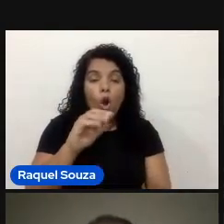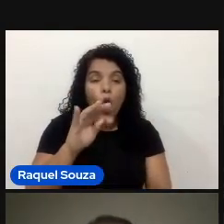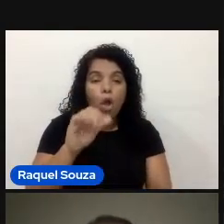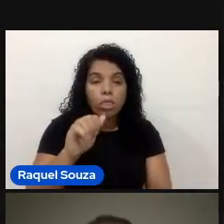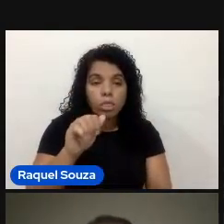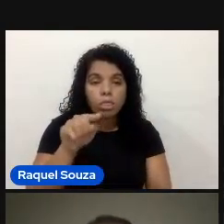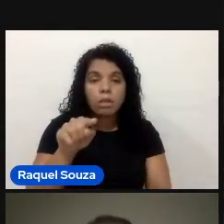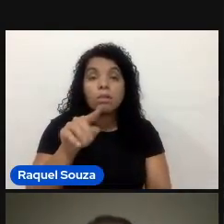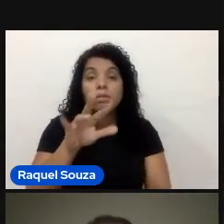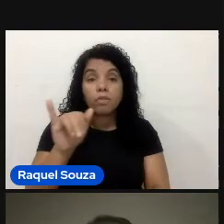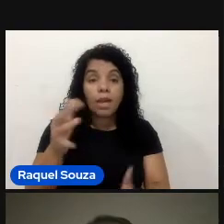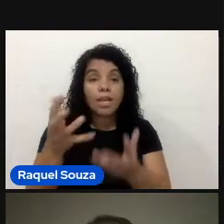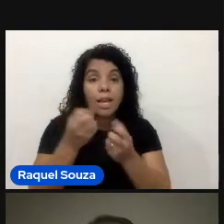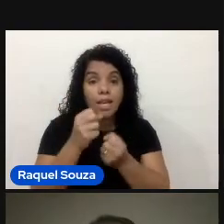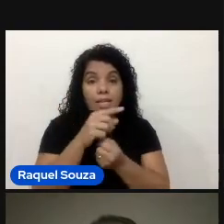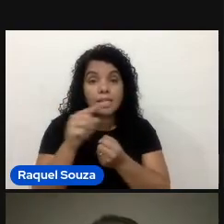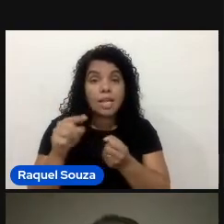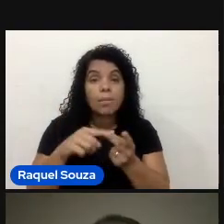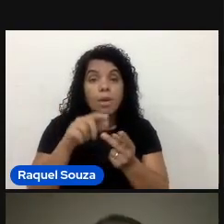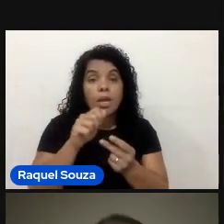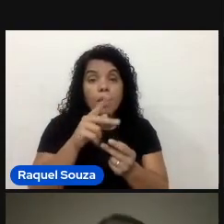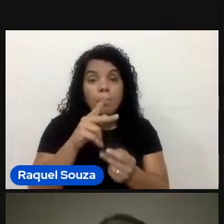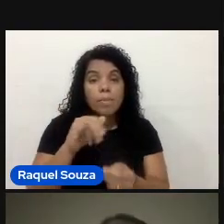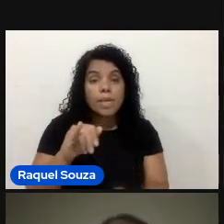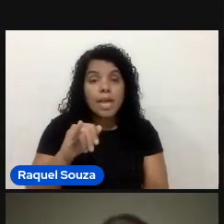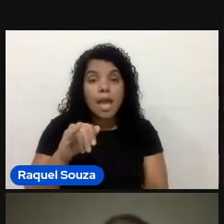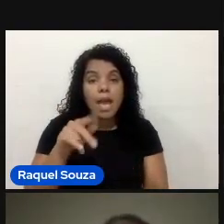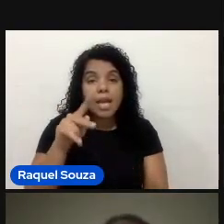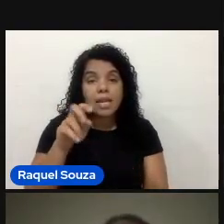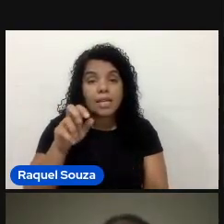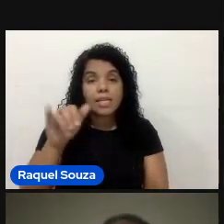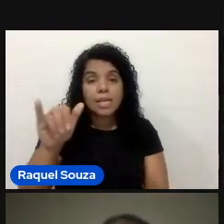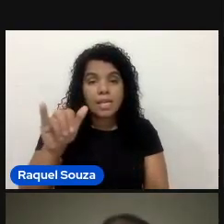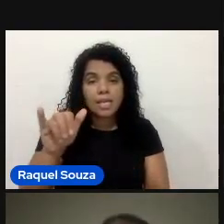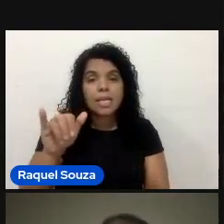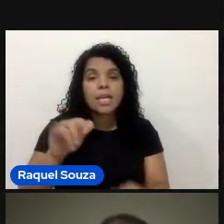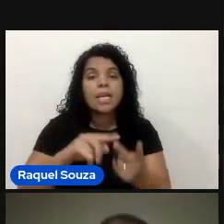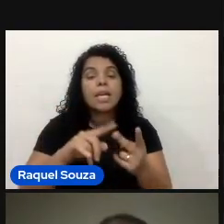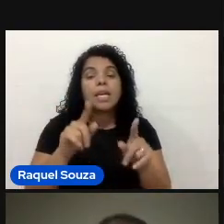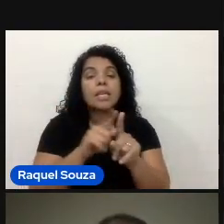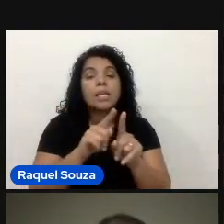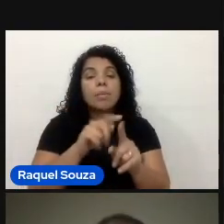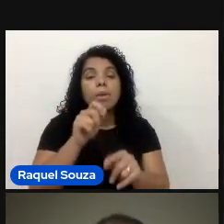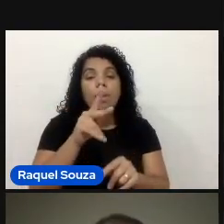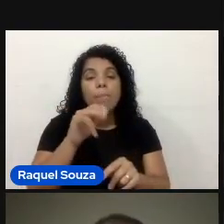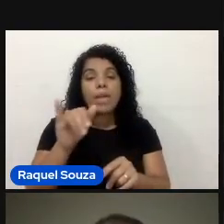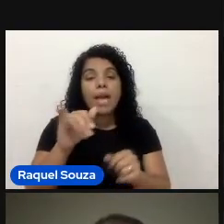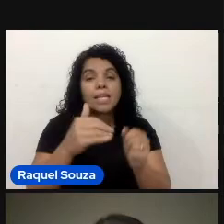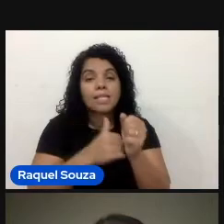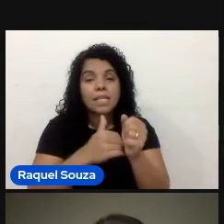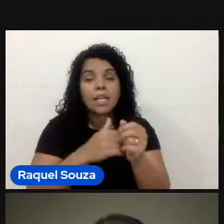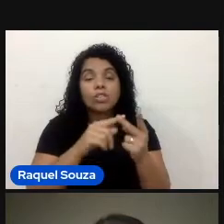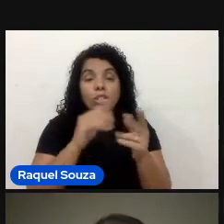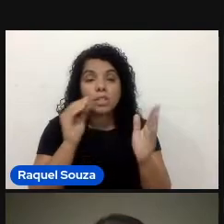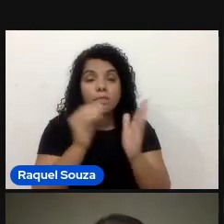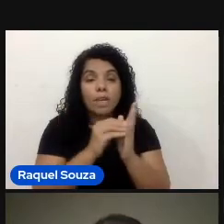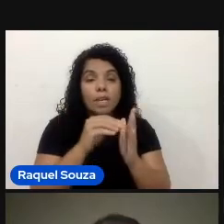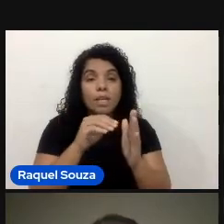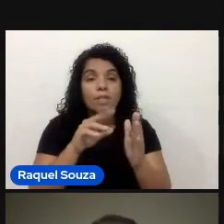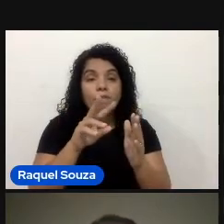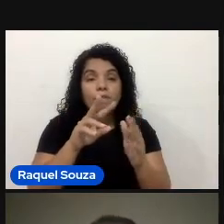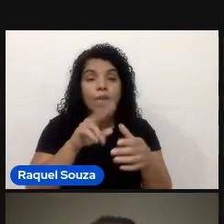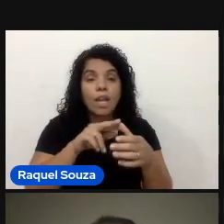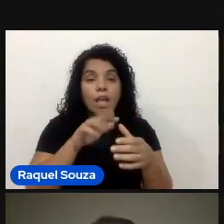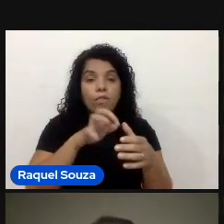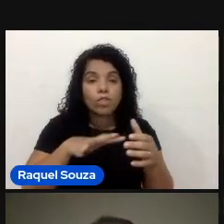receber uma API Key e uma API Secret, que você vai definir como variáveis de ambiente. Aqui é uma configuração, um